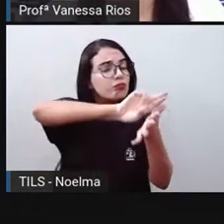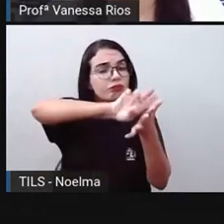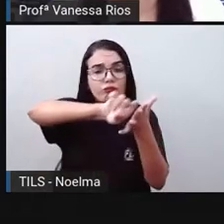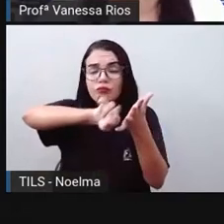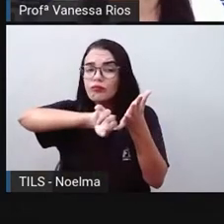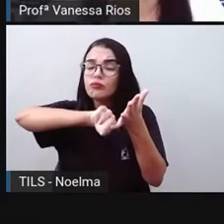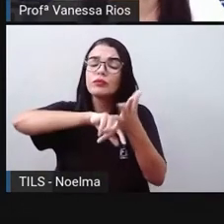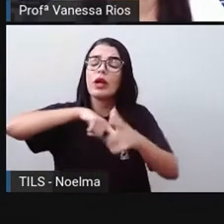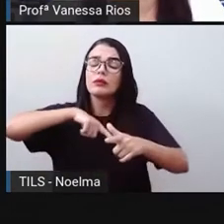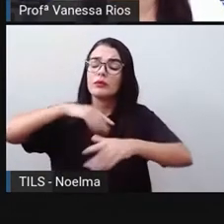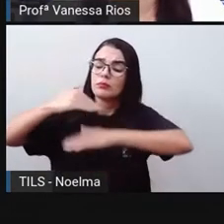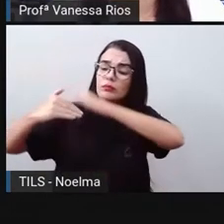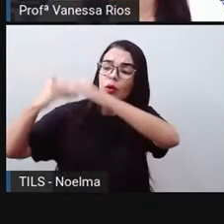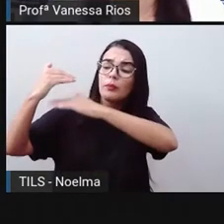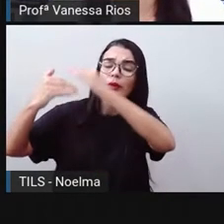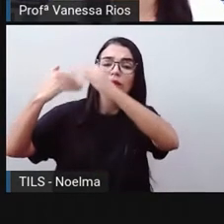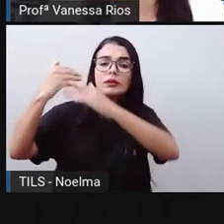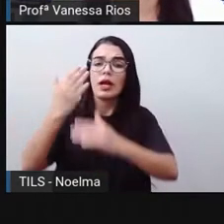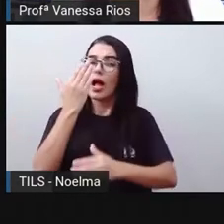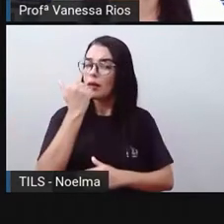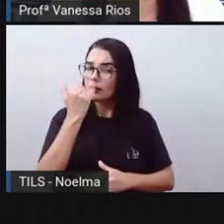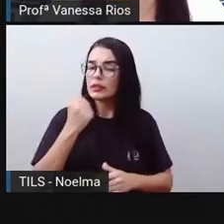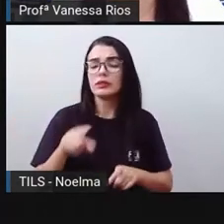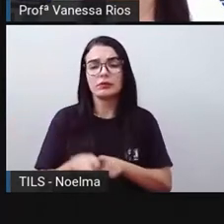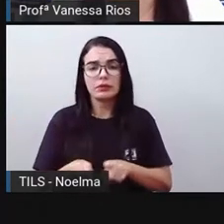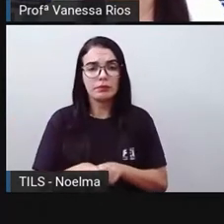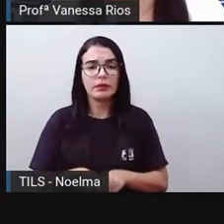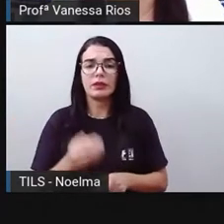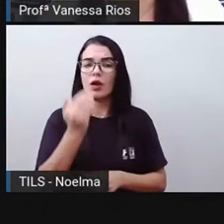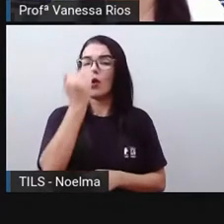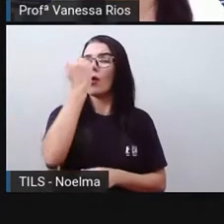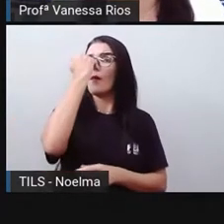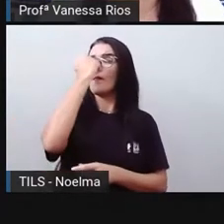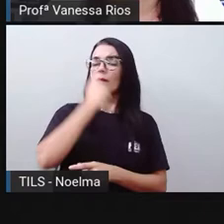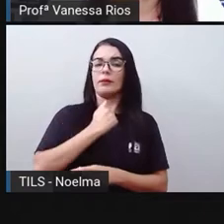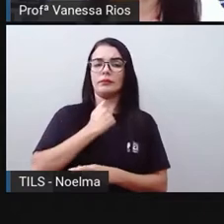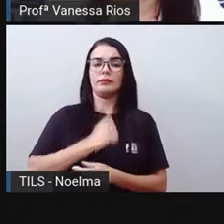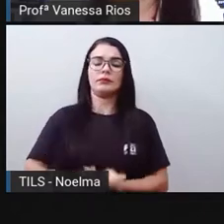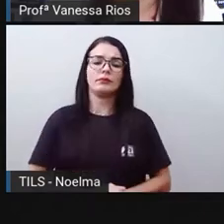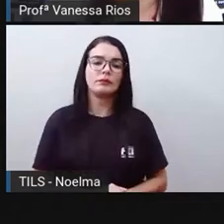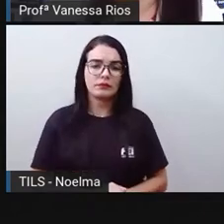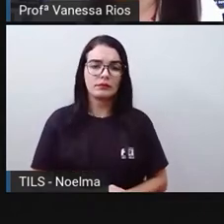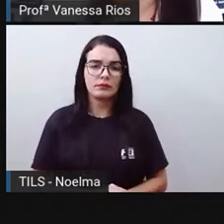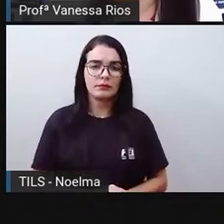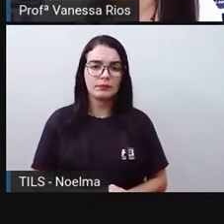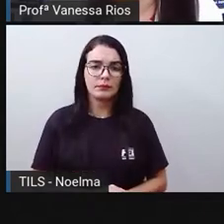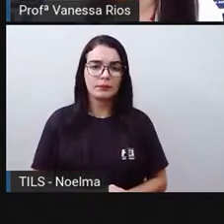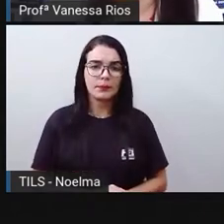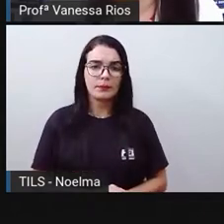esse processo, né, de se alimentar, de ingerir alimentos.